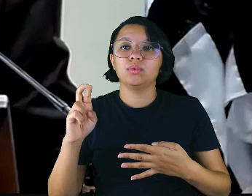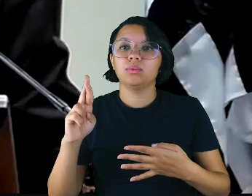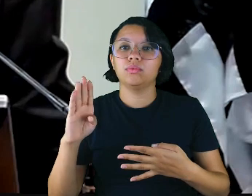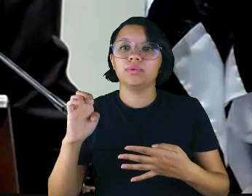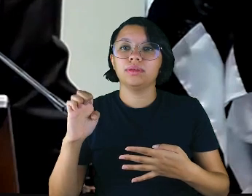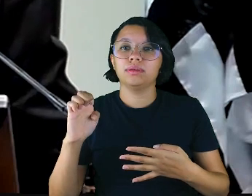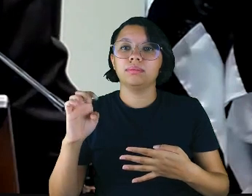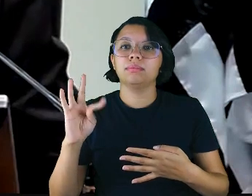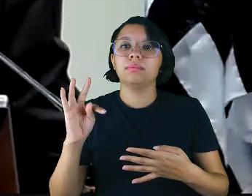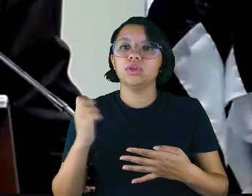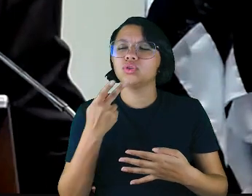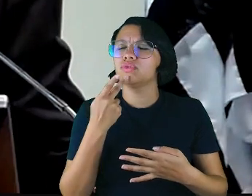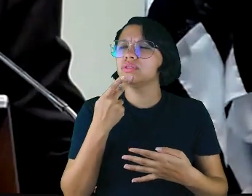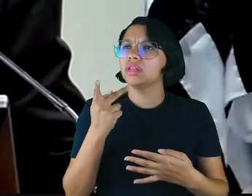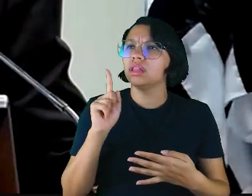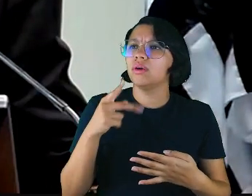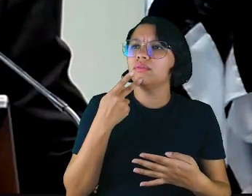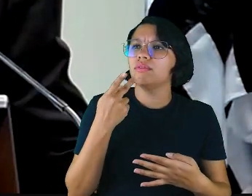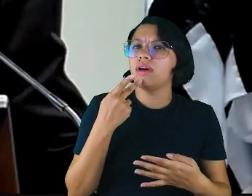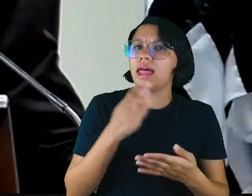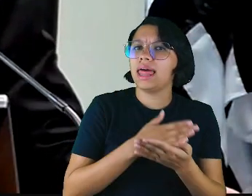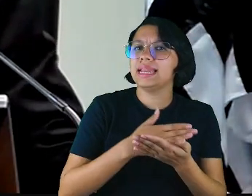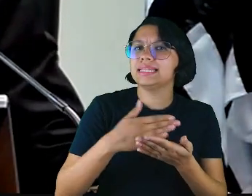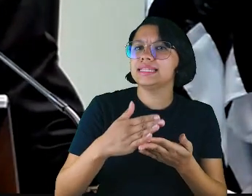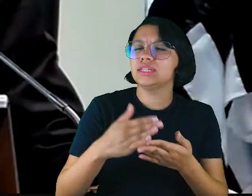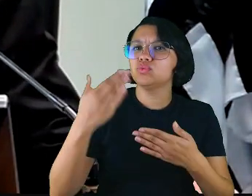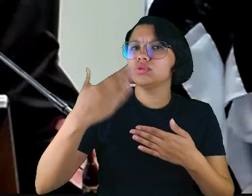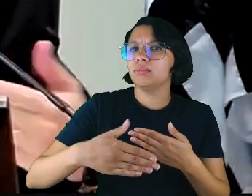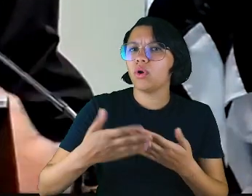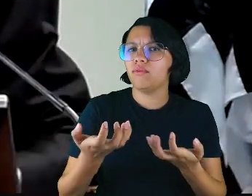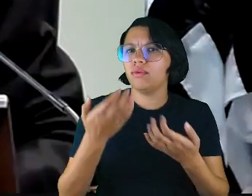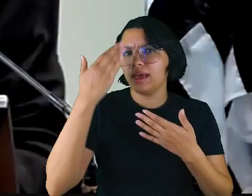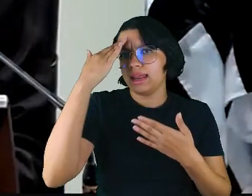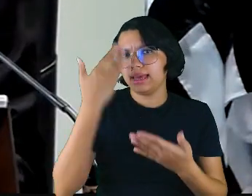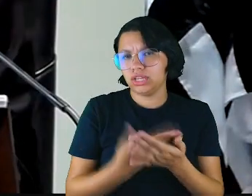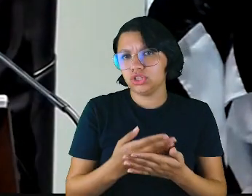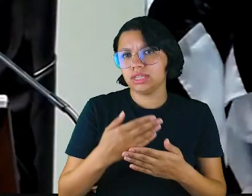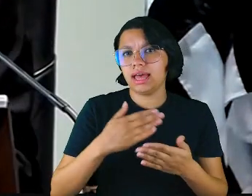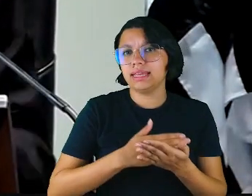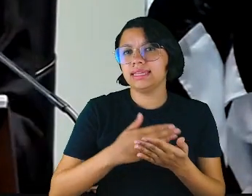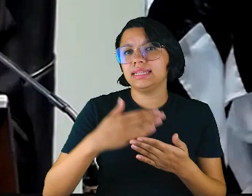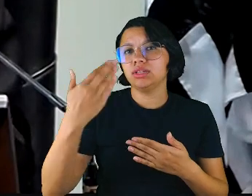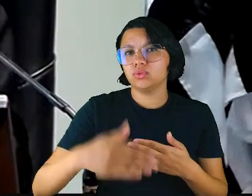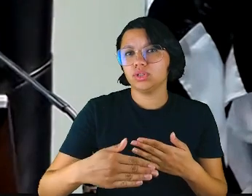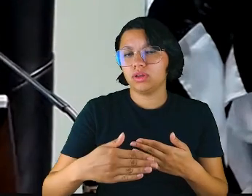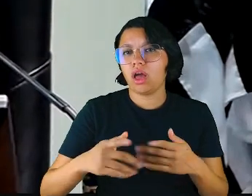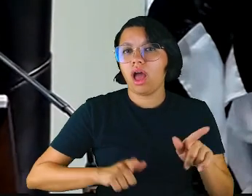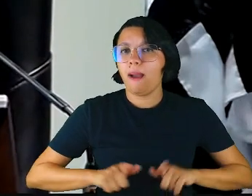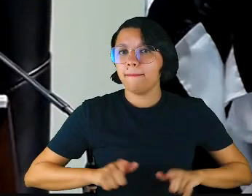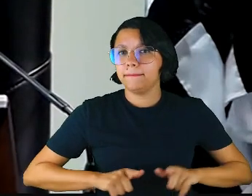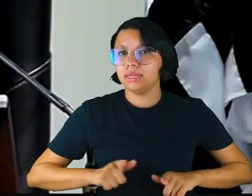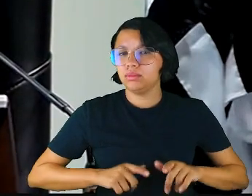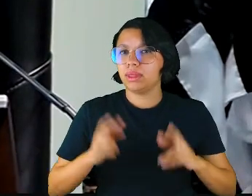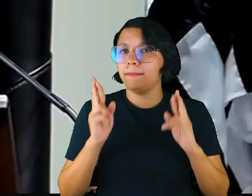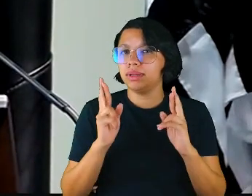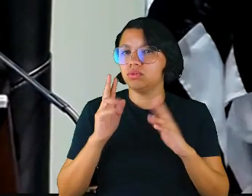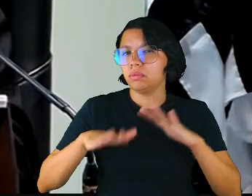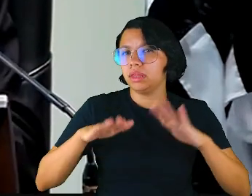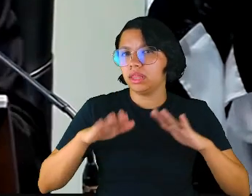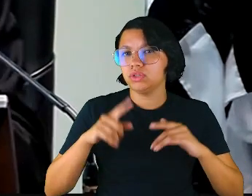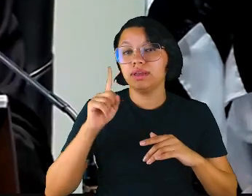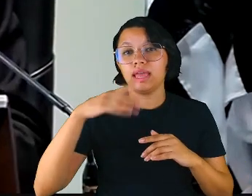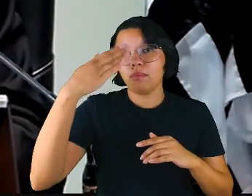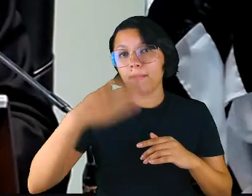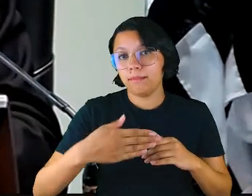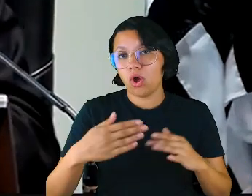o 1188, a expressão utilizada é início de prova. Eu quero acreditar que início de prova seja primo da presunção relativa, que é